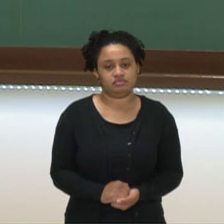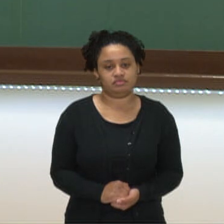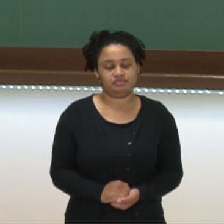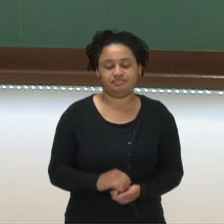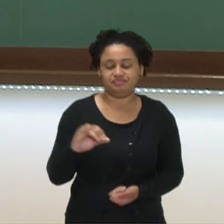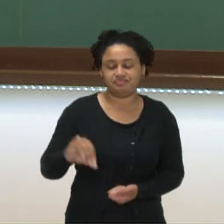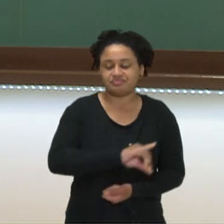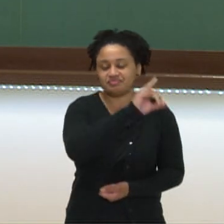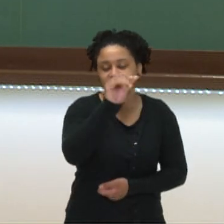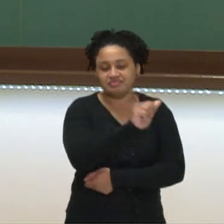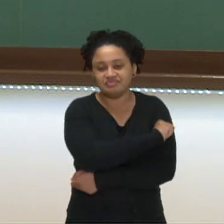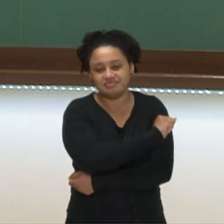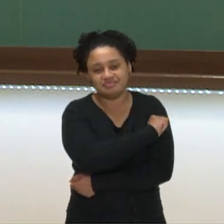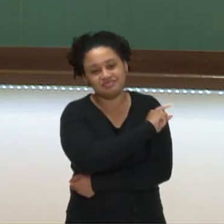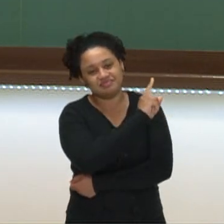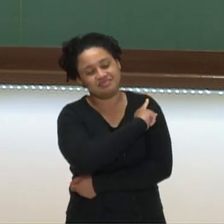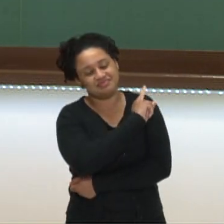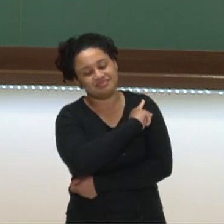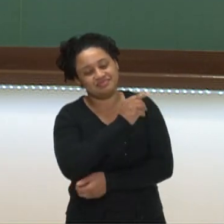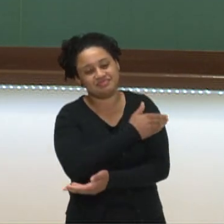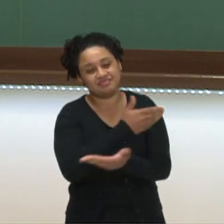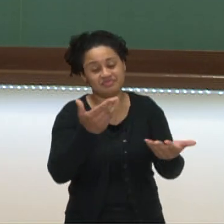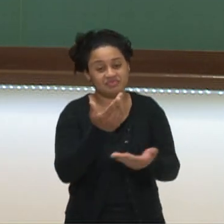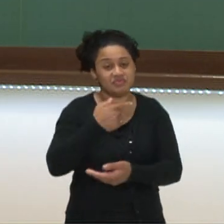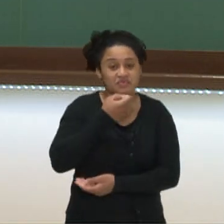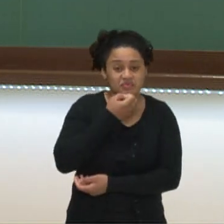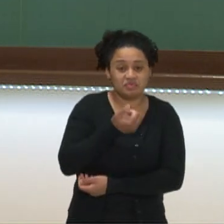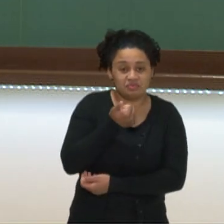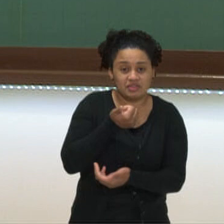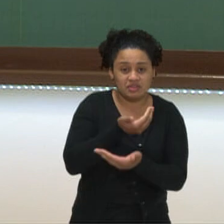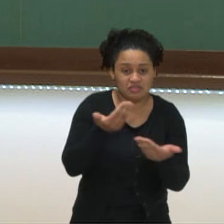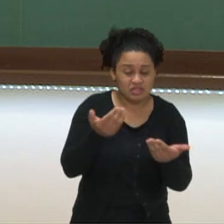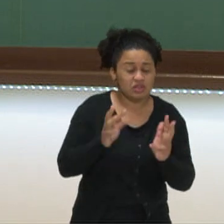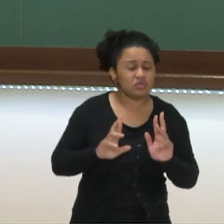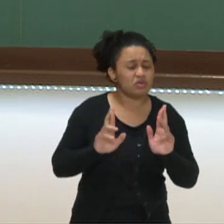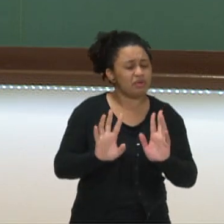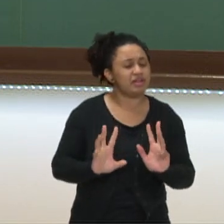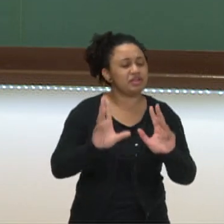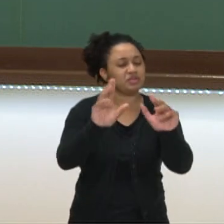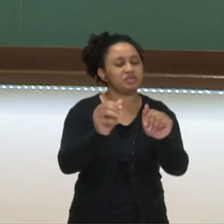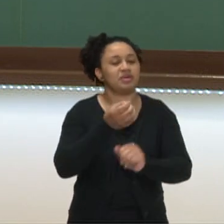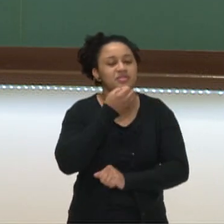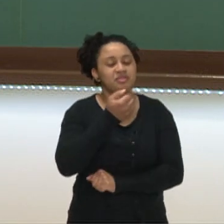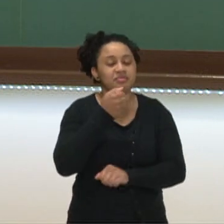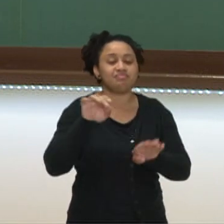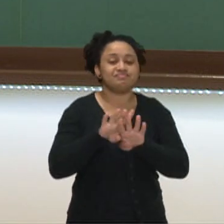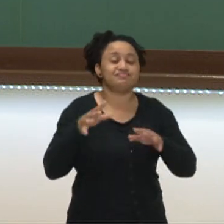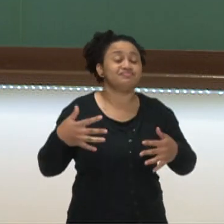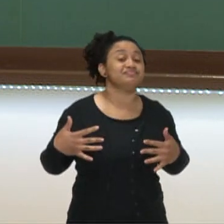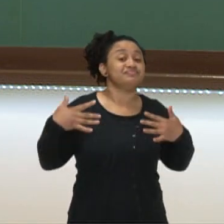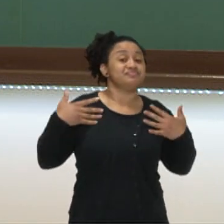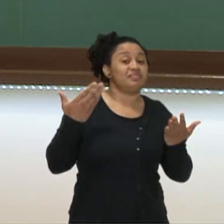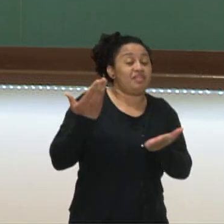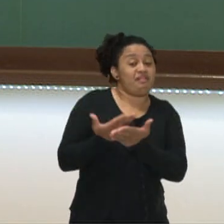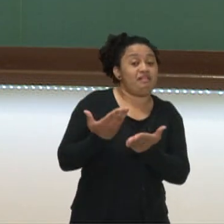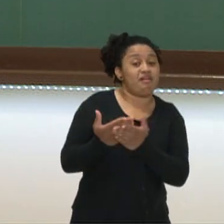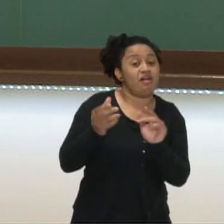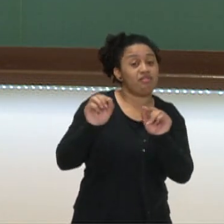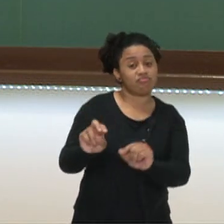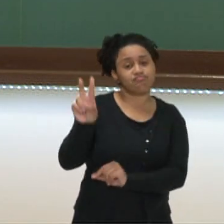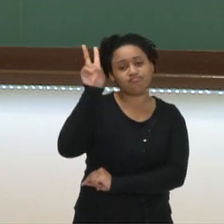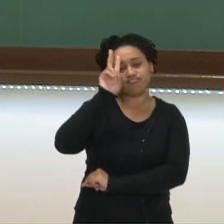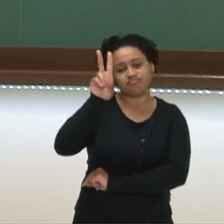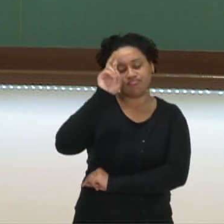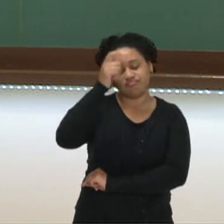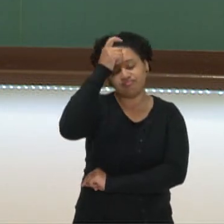alunos queridos da primeira série, como que vocês estão? Espero que muito bem e animados para mais uma aula de História.